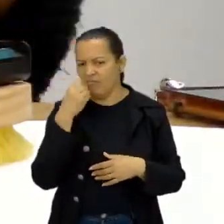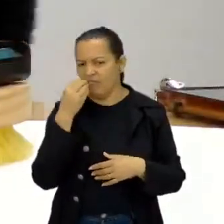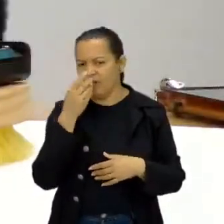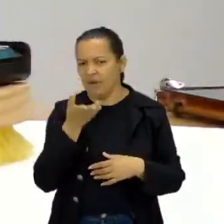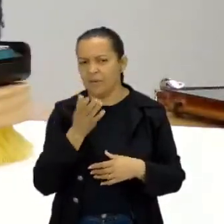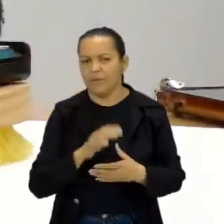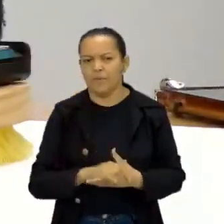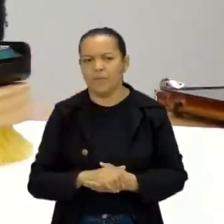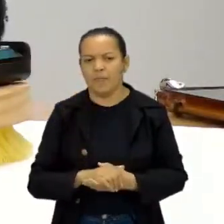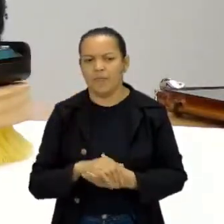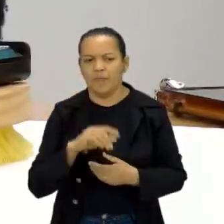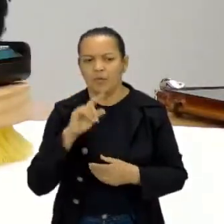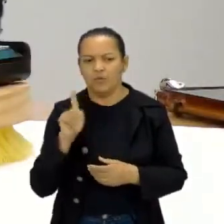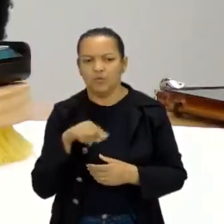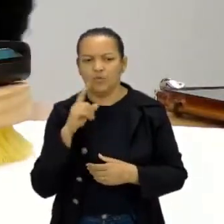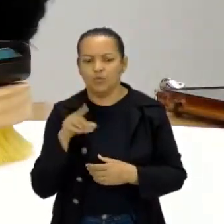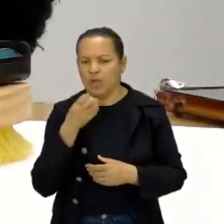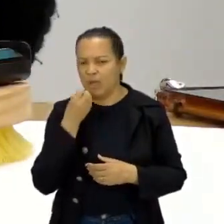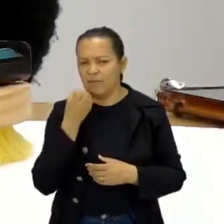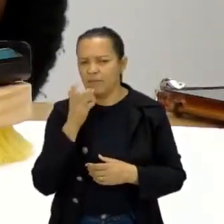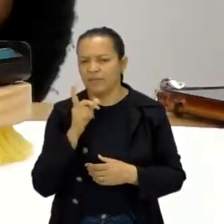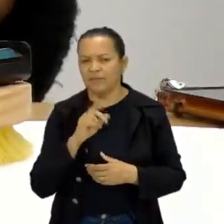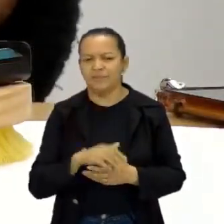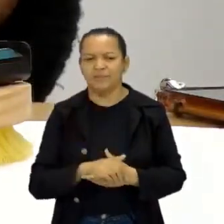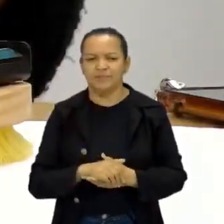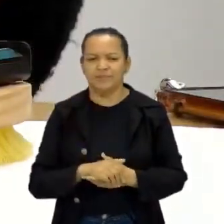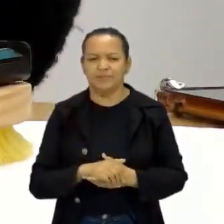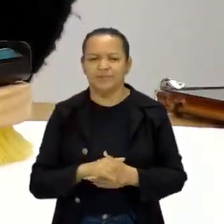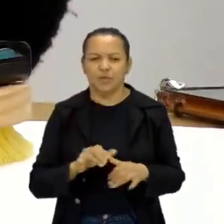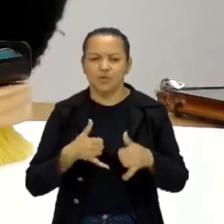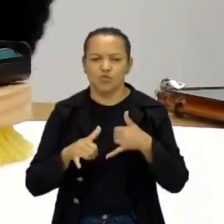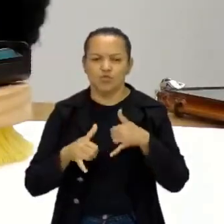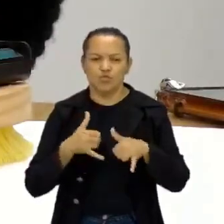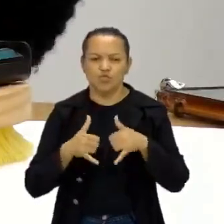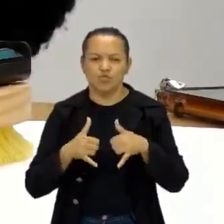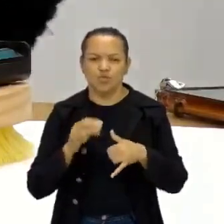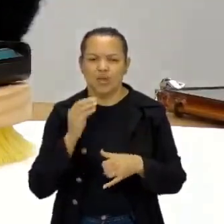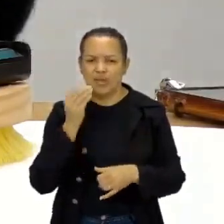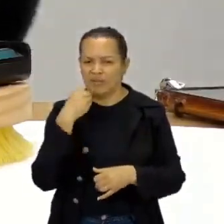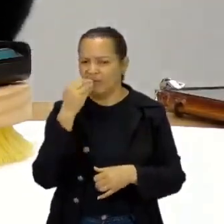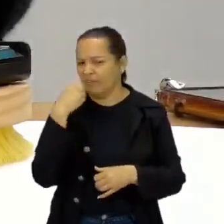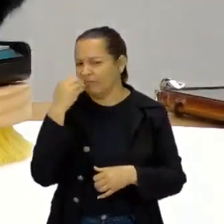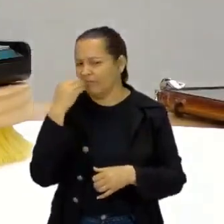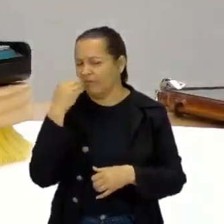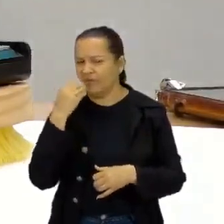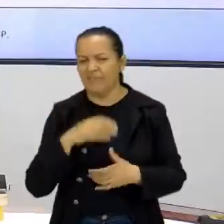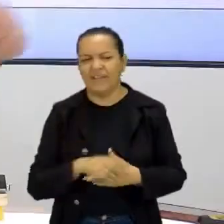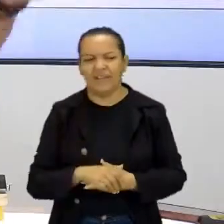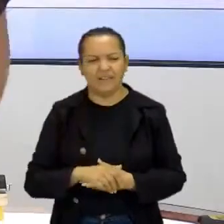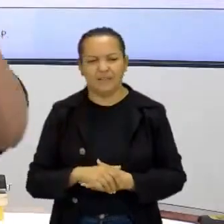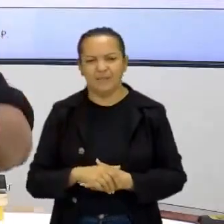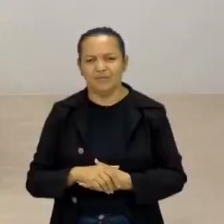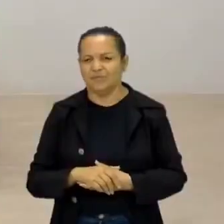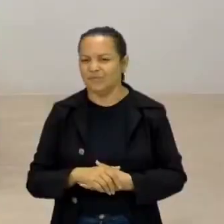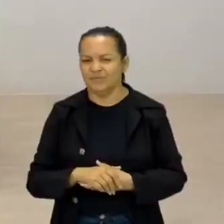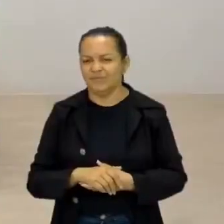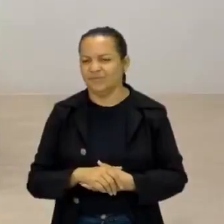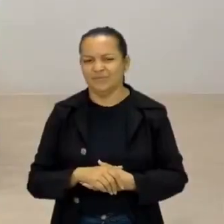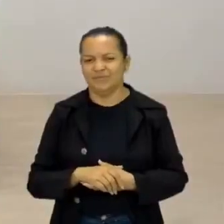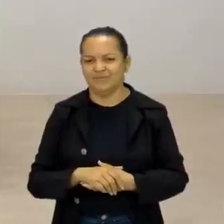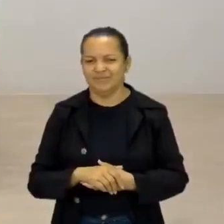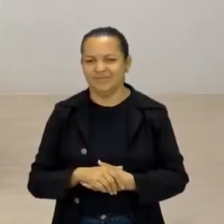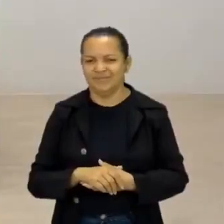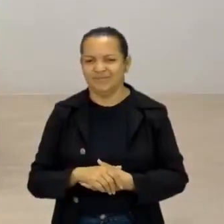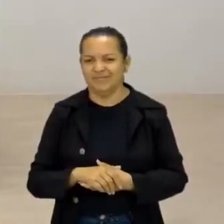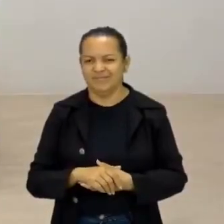A bateria não tá tão boa. Esse não foi. A bateria... Leandro, a